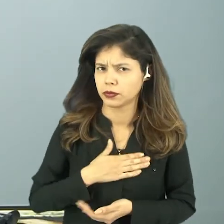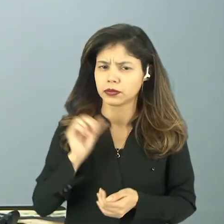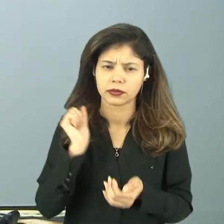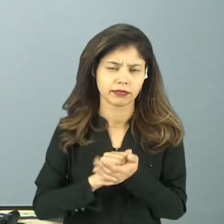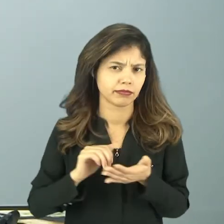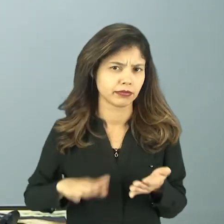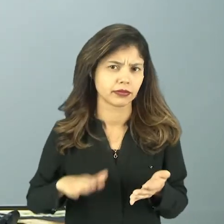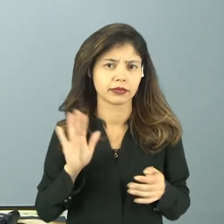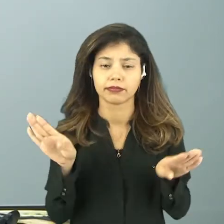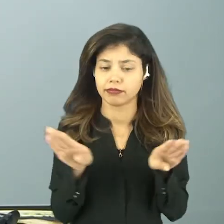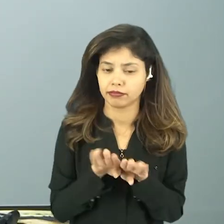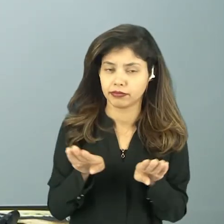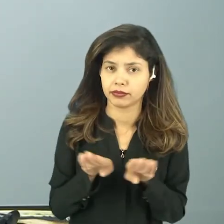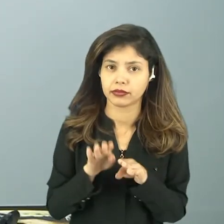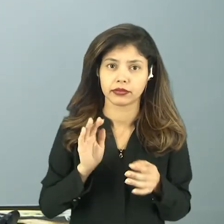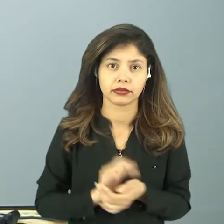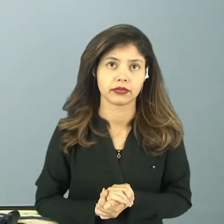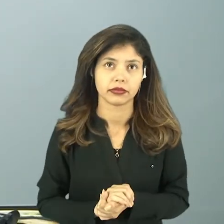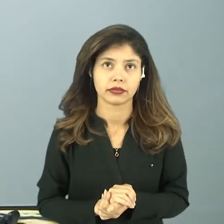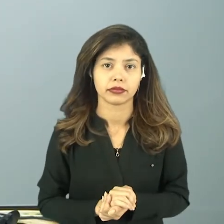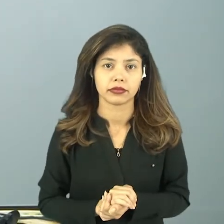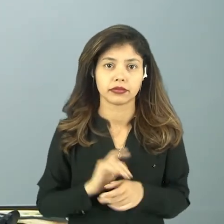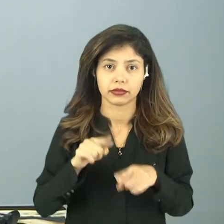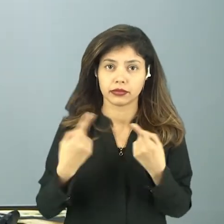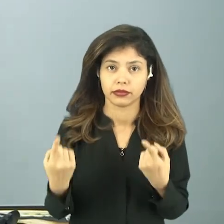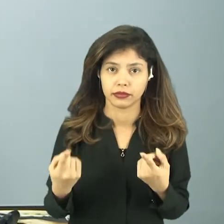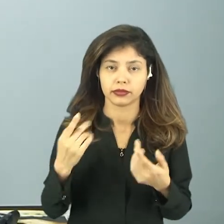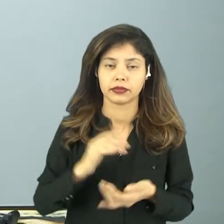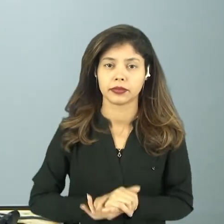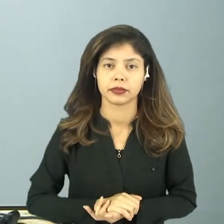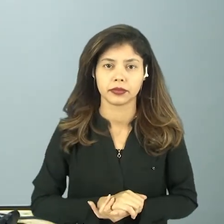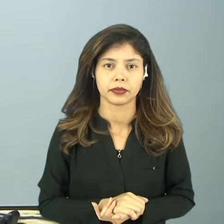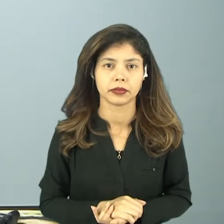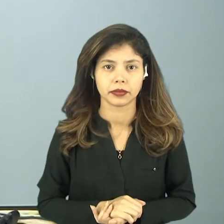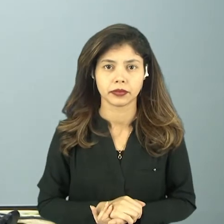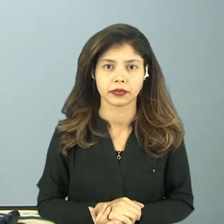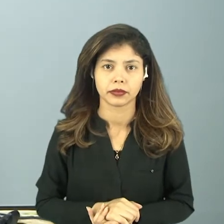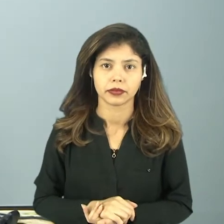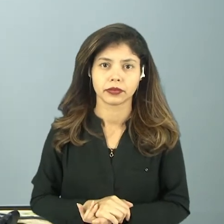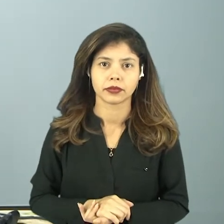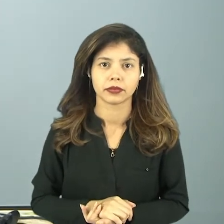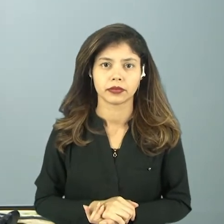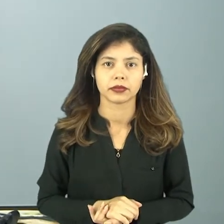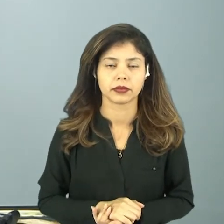atividade? Eu também. Agora vamos para mais uma.